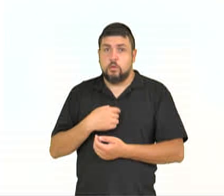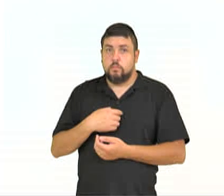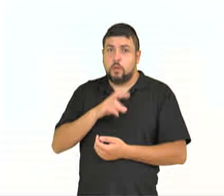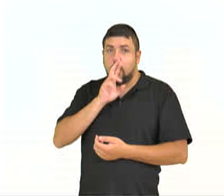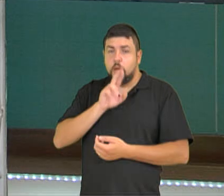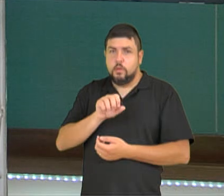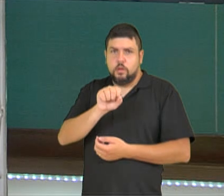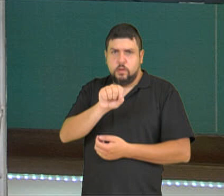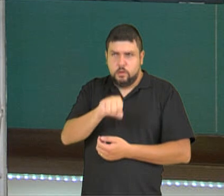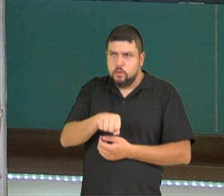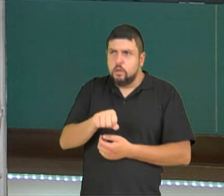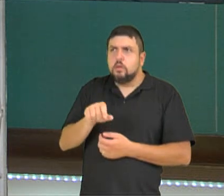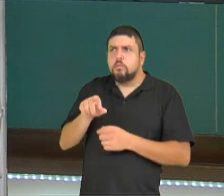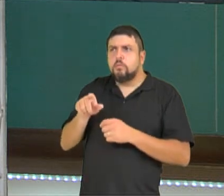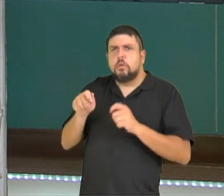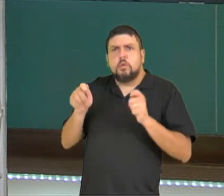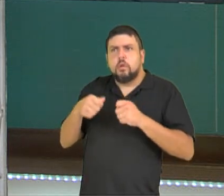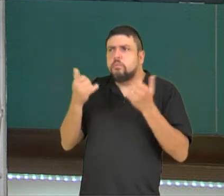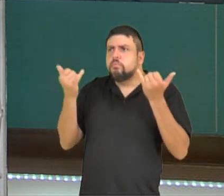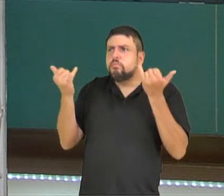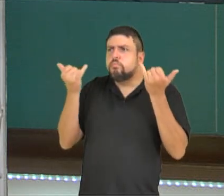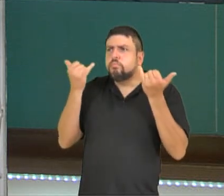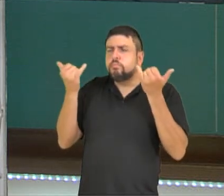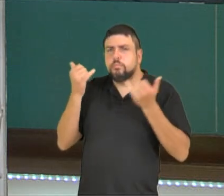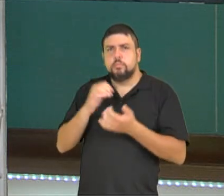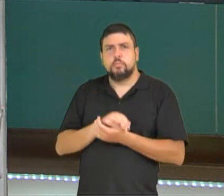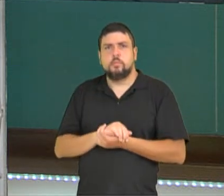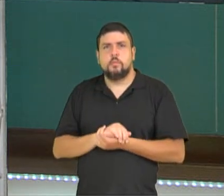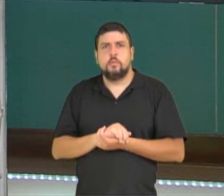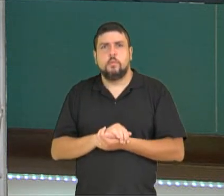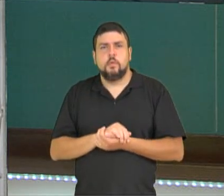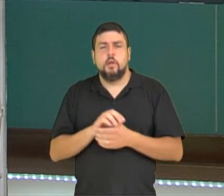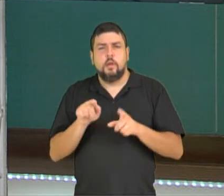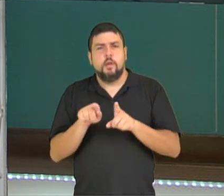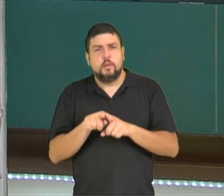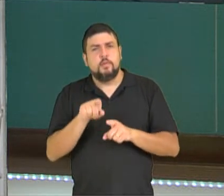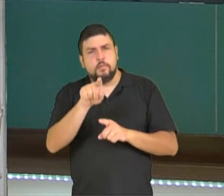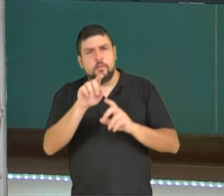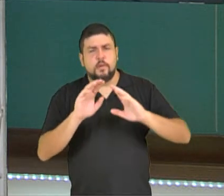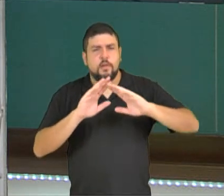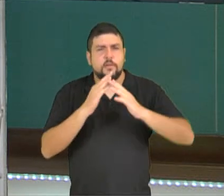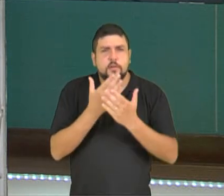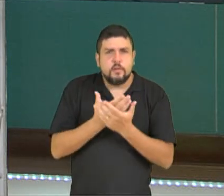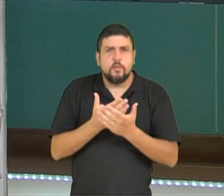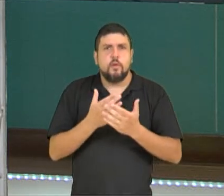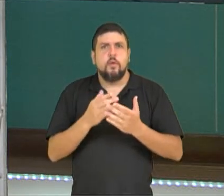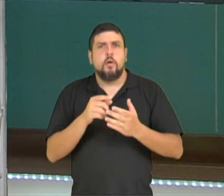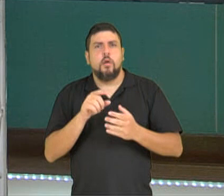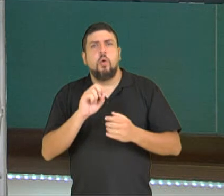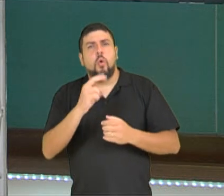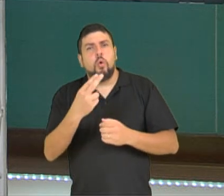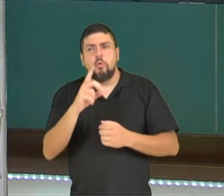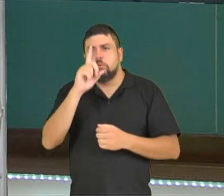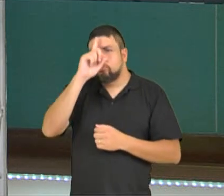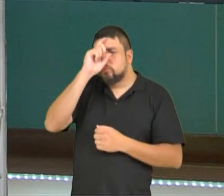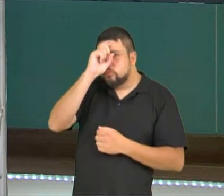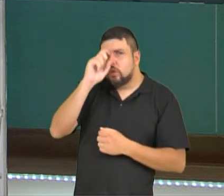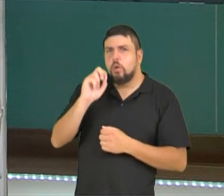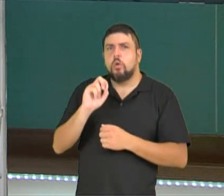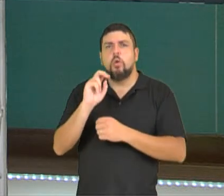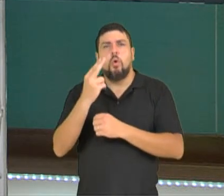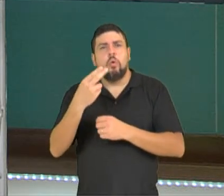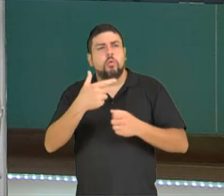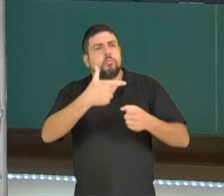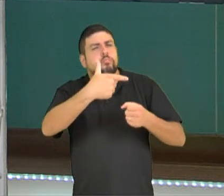Com certeza você também faz a leitura, de cartazes no seu colégio, quando você está em aula, no posto de saúde, no posto